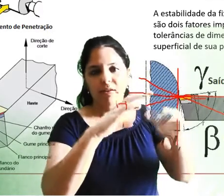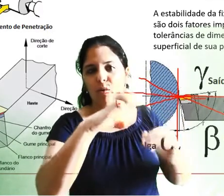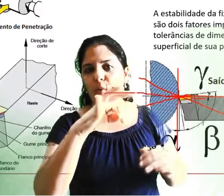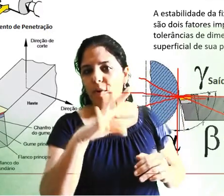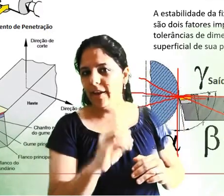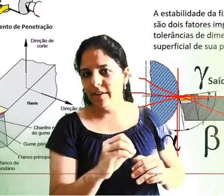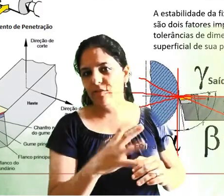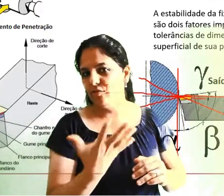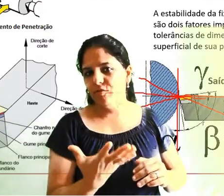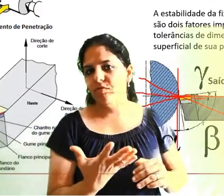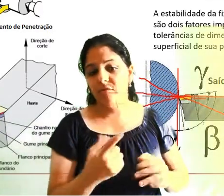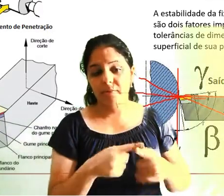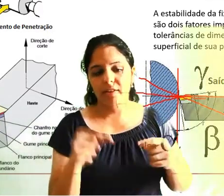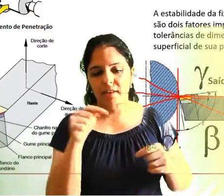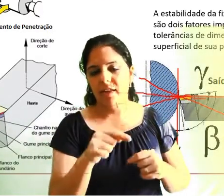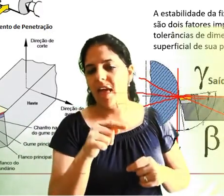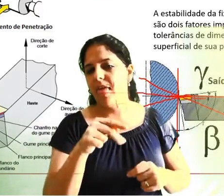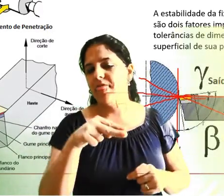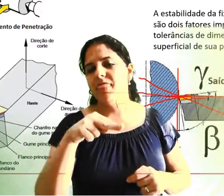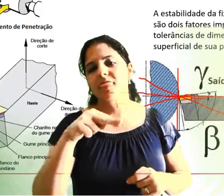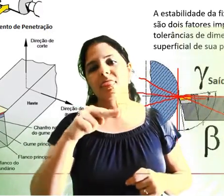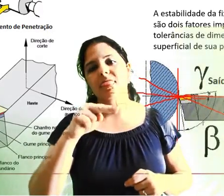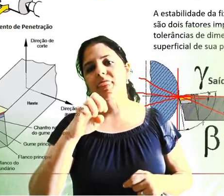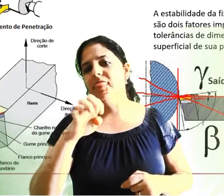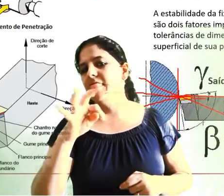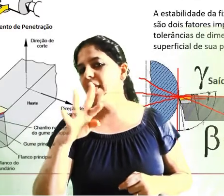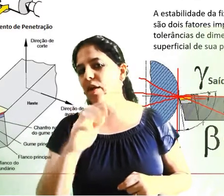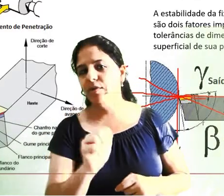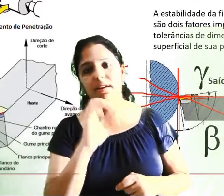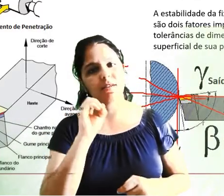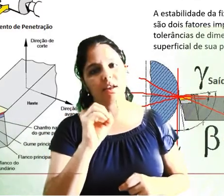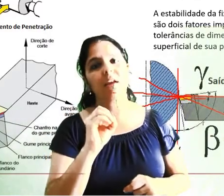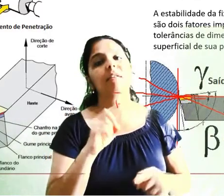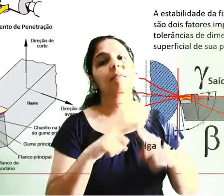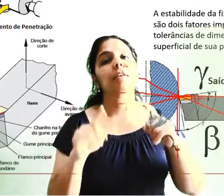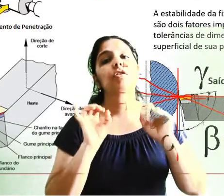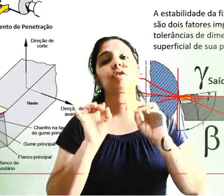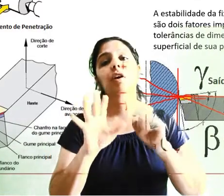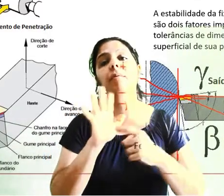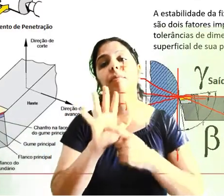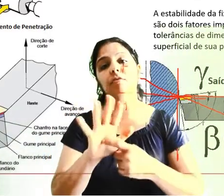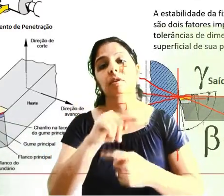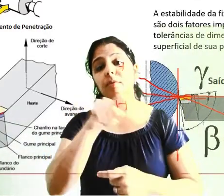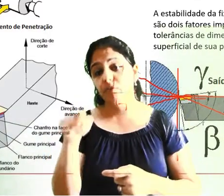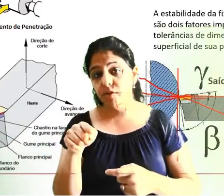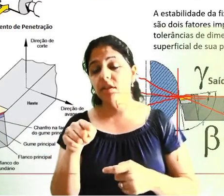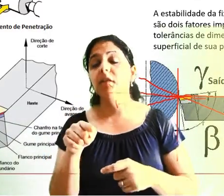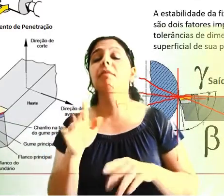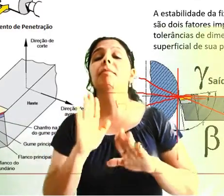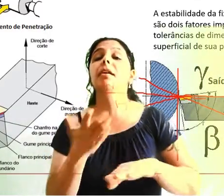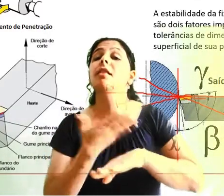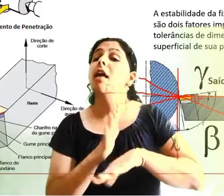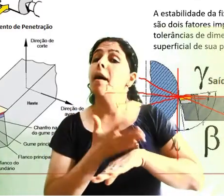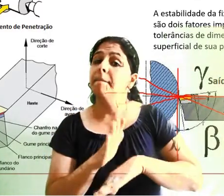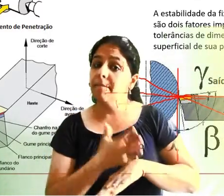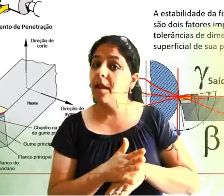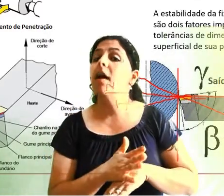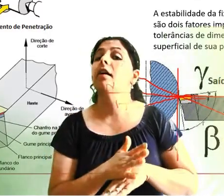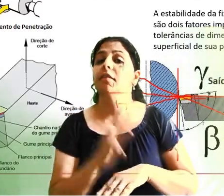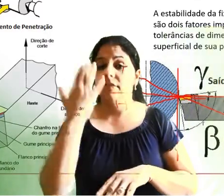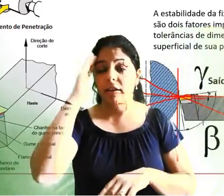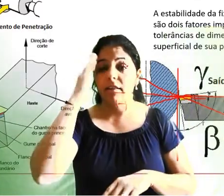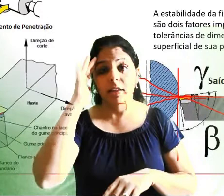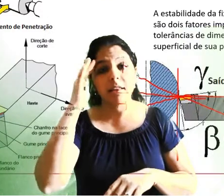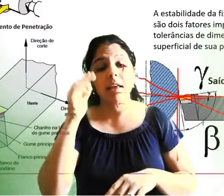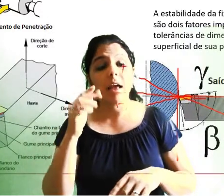essas ferramentas são neutras, tá bom? Então só para mostrar aqui para vocês Na prática, vou mostrar para vocês lá como é que